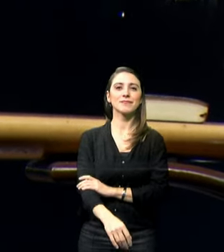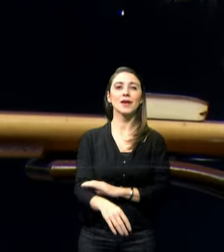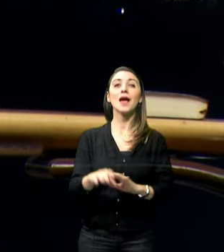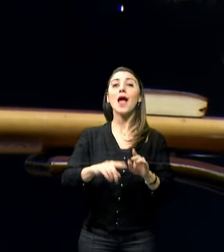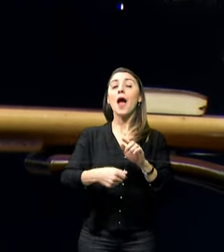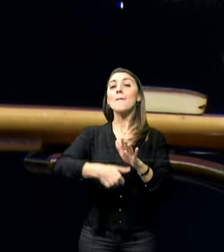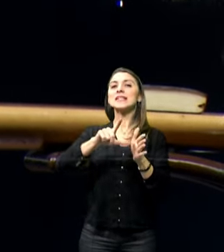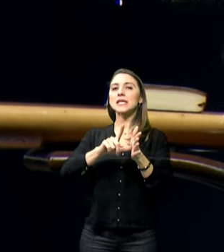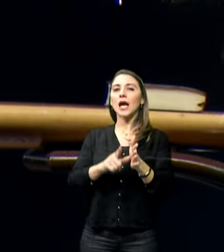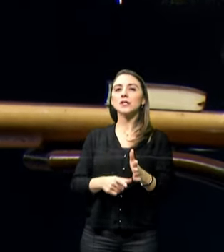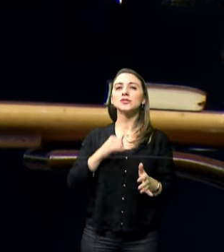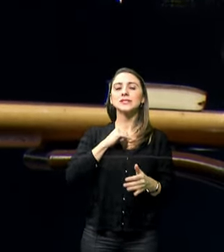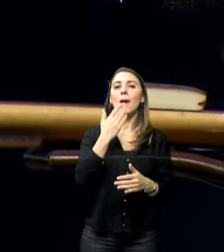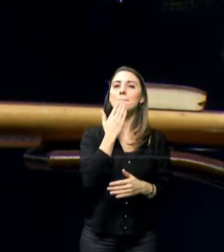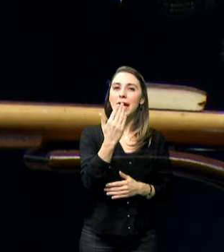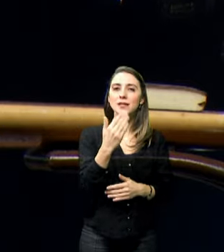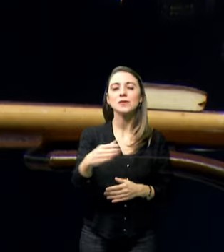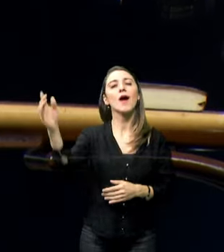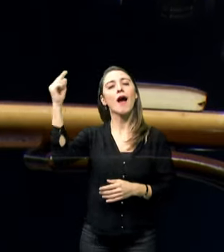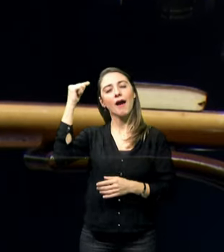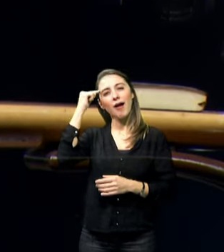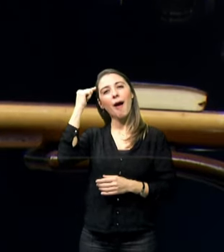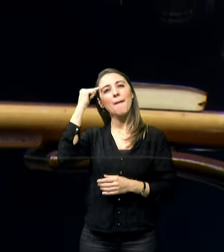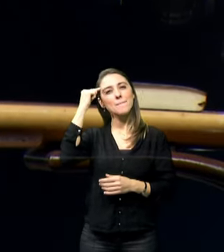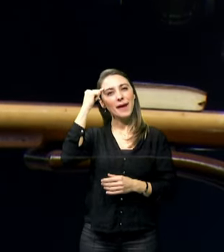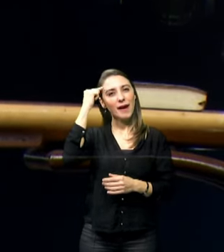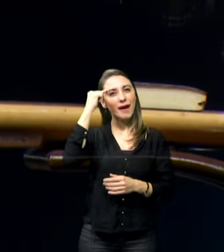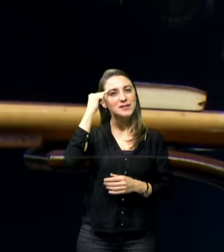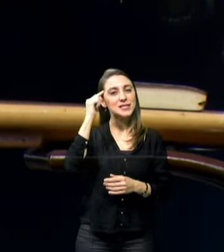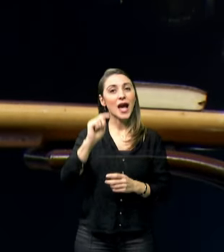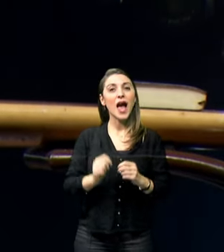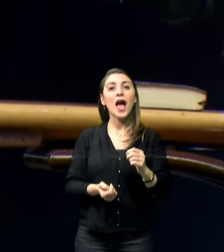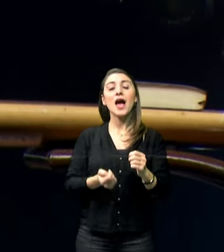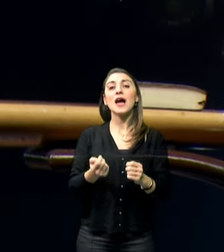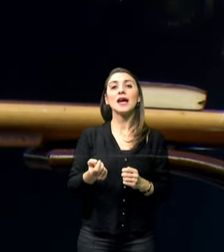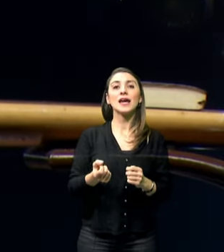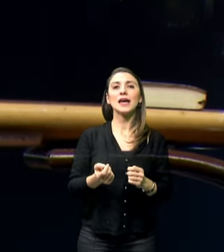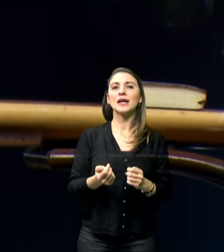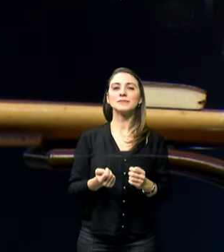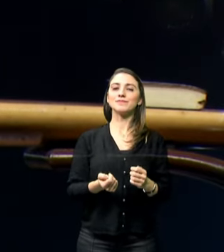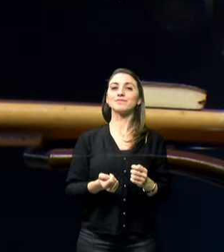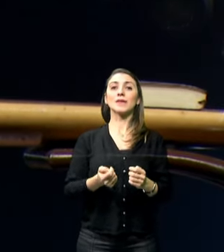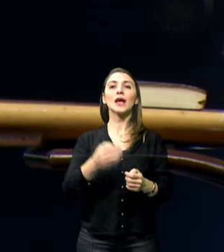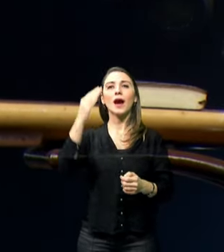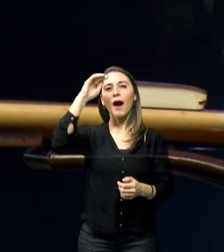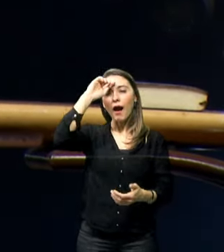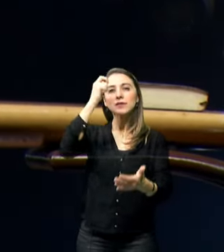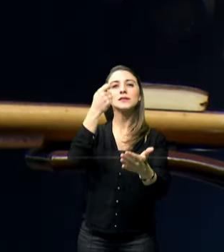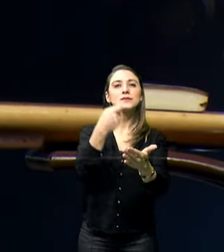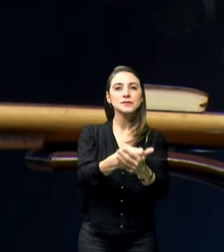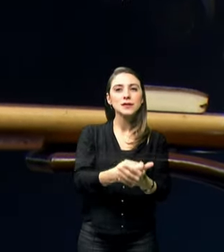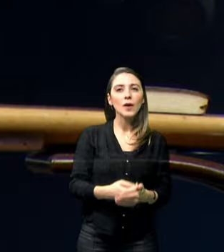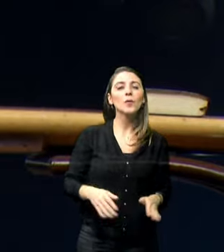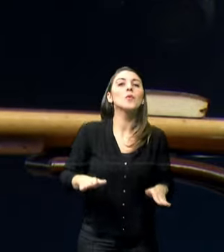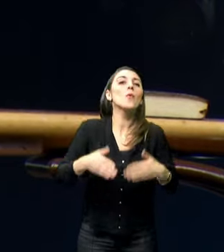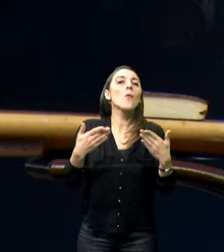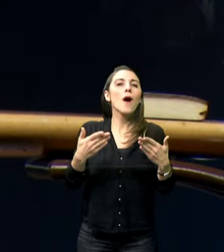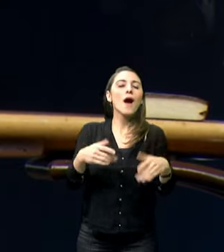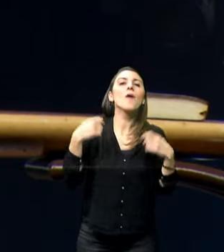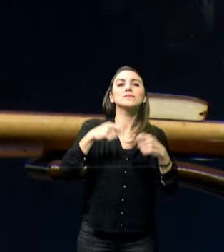Pensa, rapidinho, que decisões você precisa tomar na vida quando esse culto acabar. Passa um filme aí